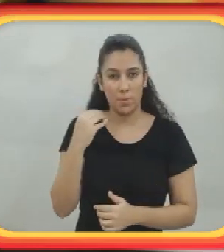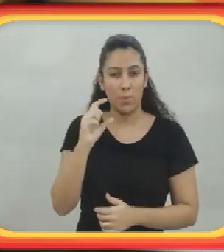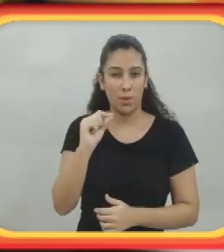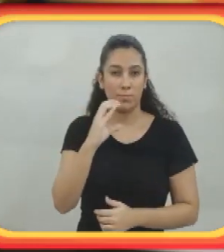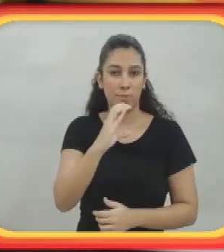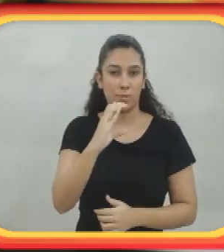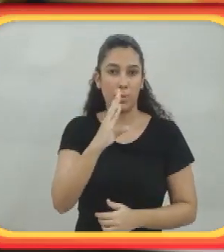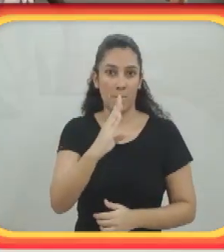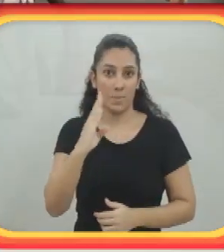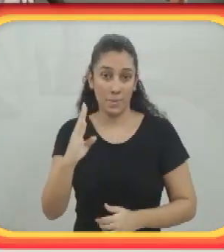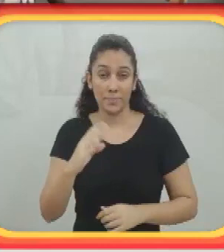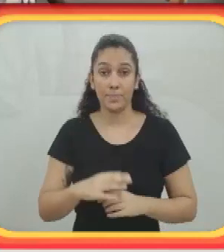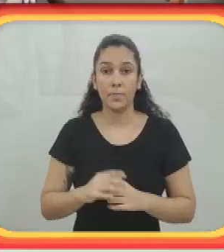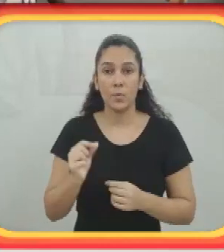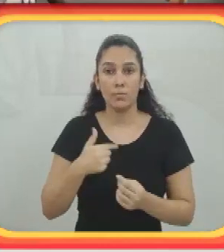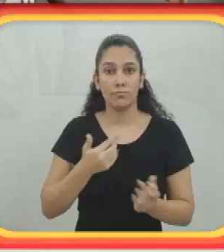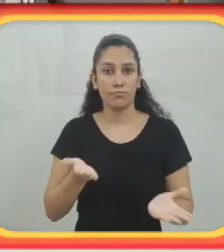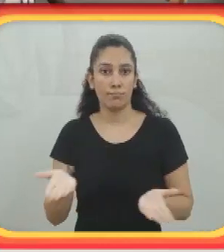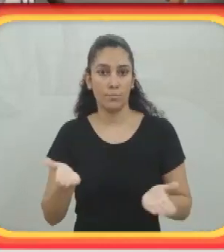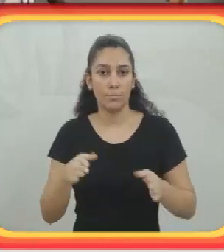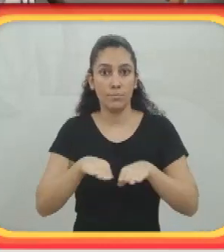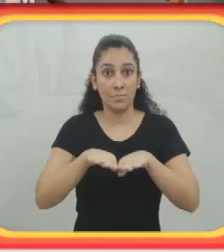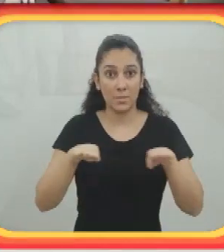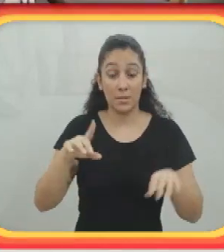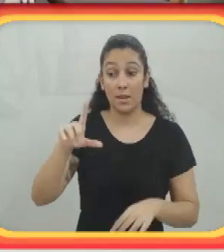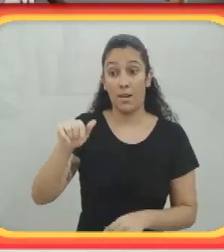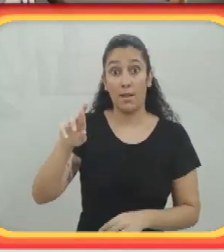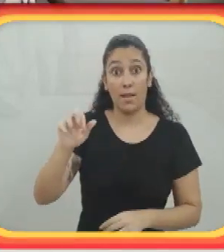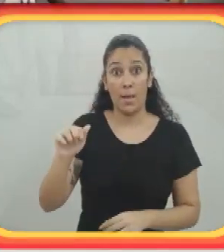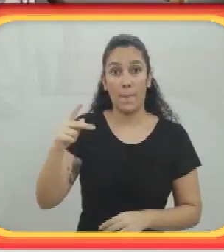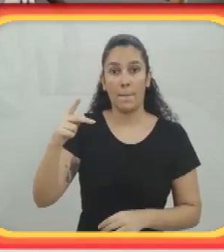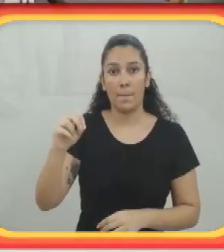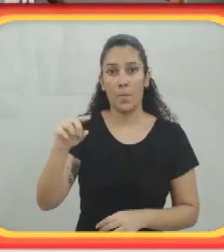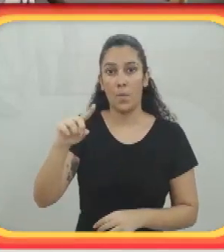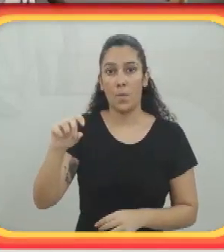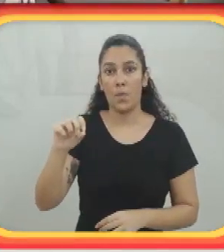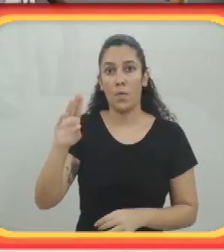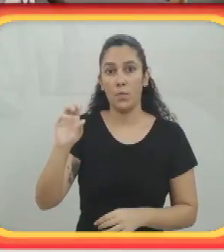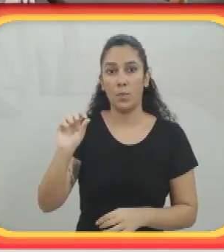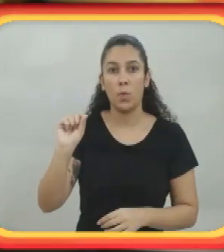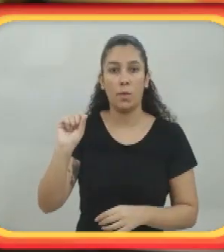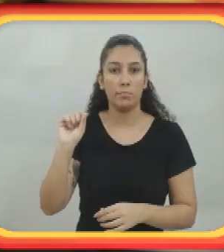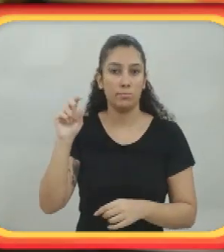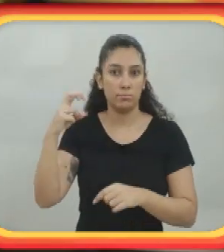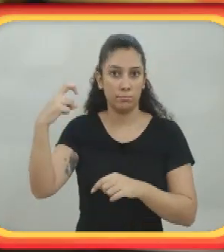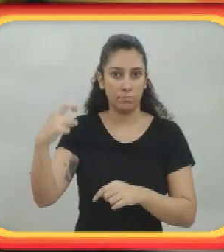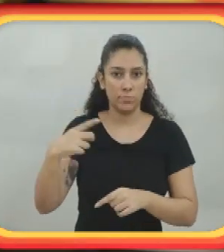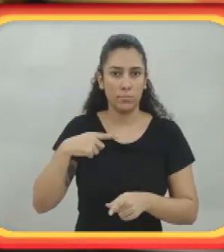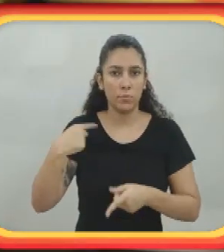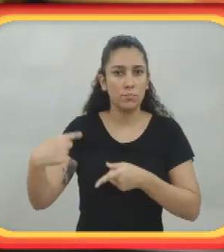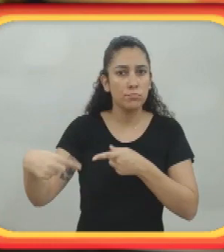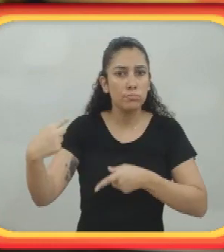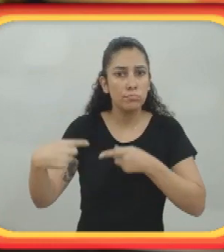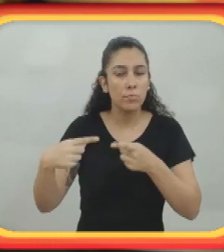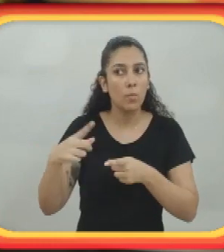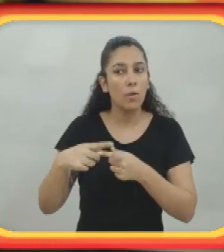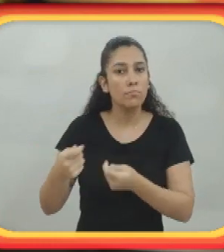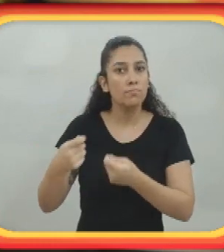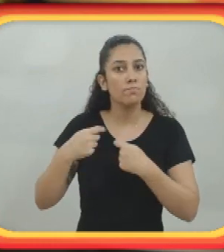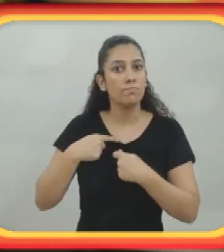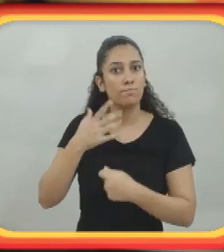do Brasil. A mediadora da tal mesa, Lara